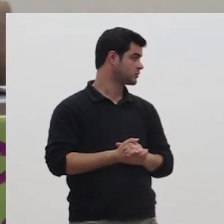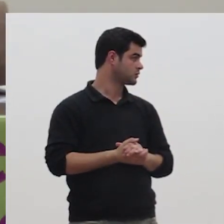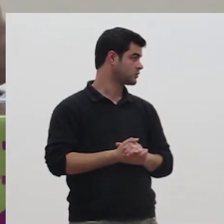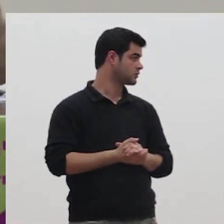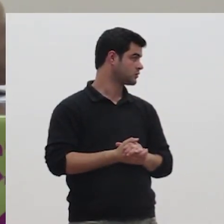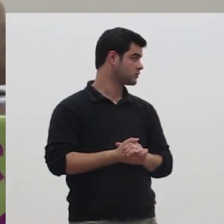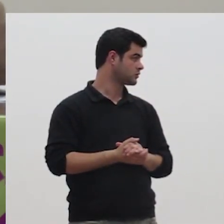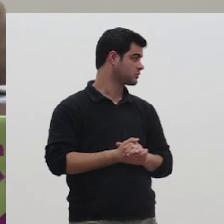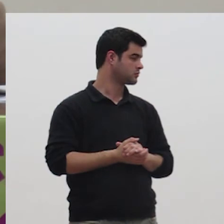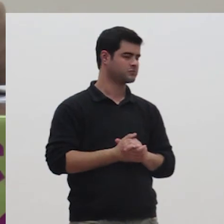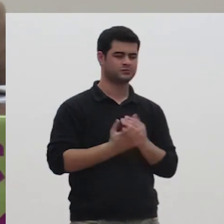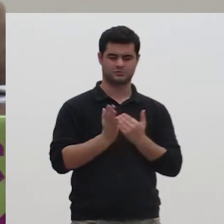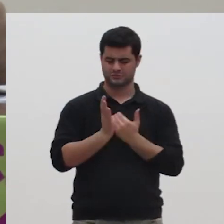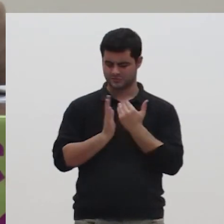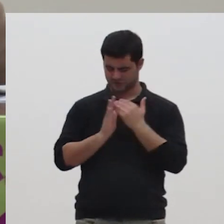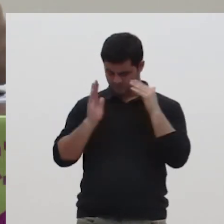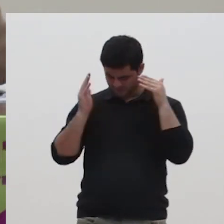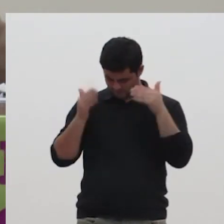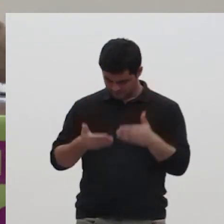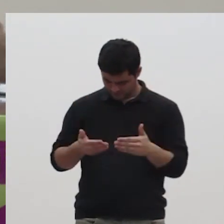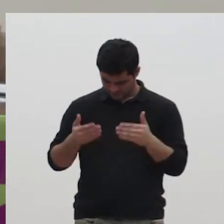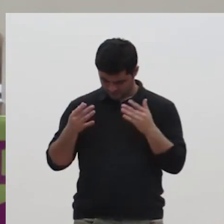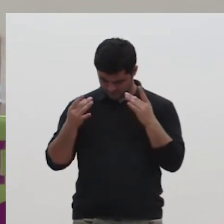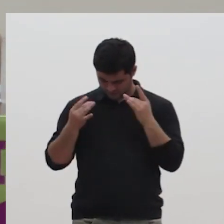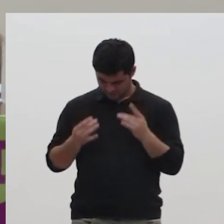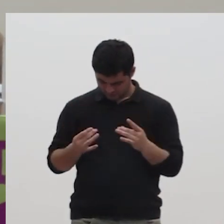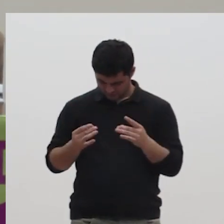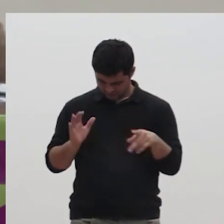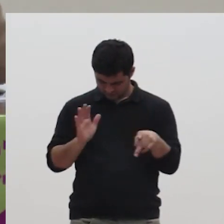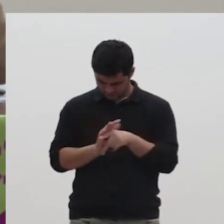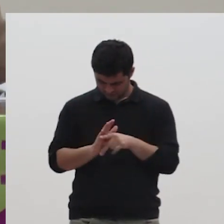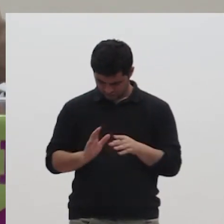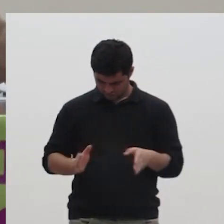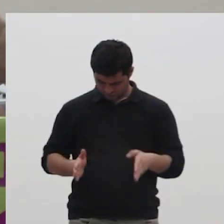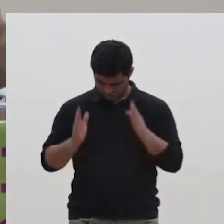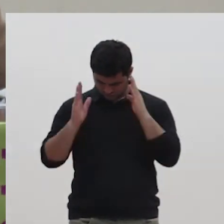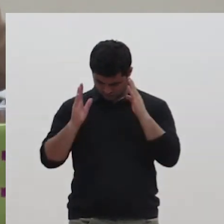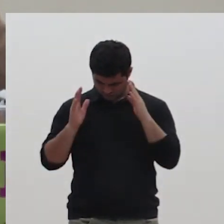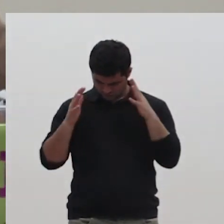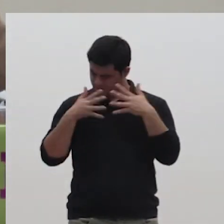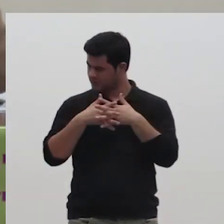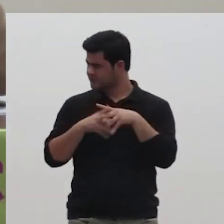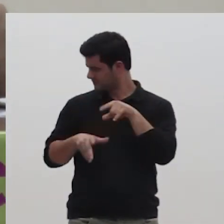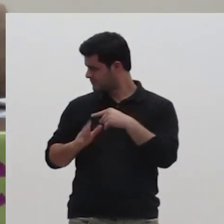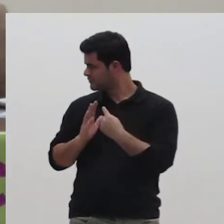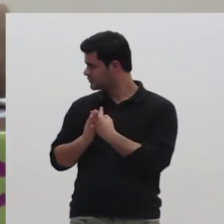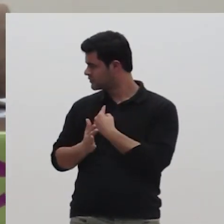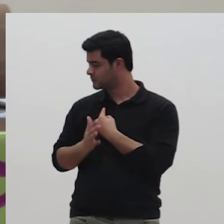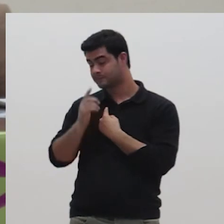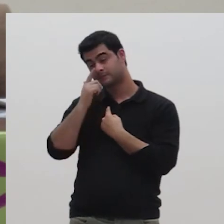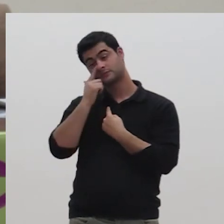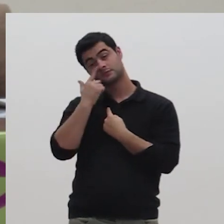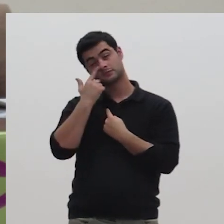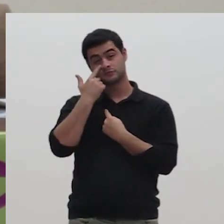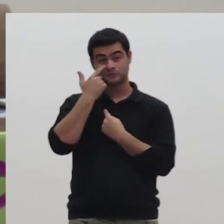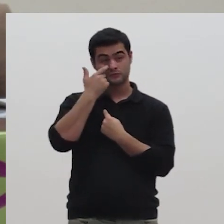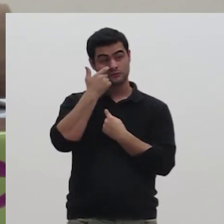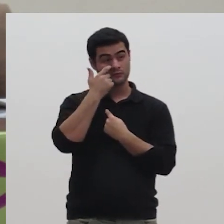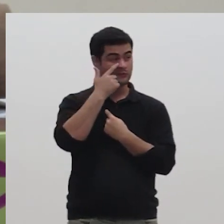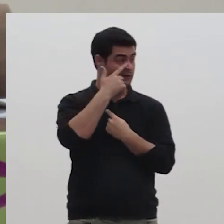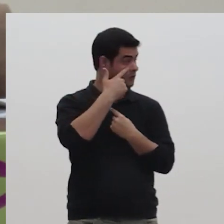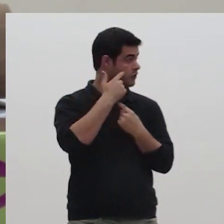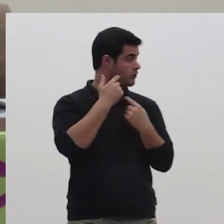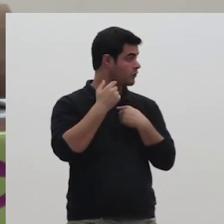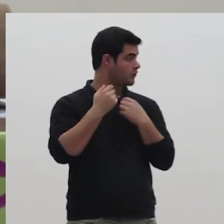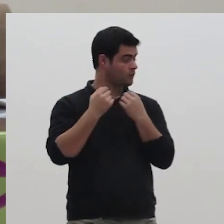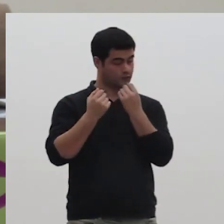Maior especificidade técnica na definição de obras mais complexas. Essa que é a pergunta? Eu vou confessar